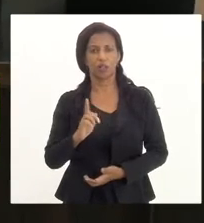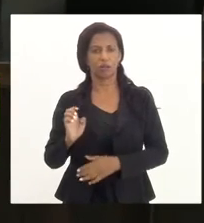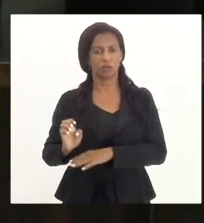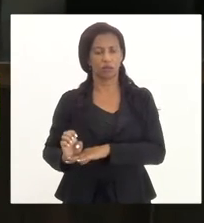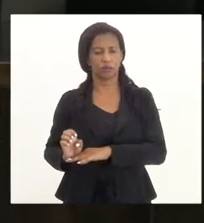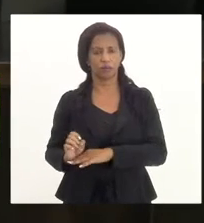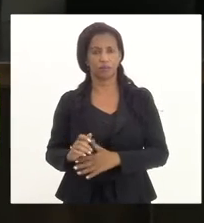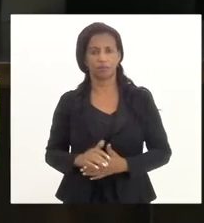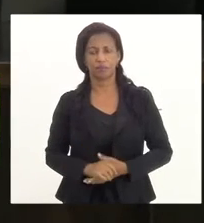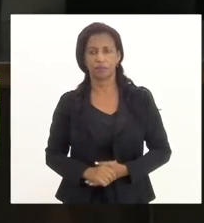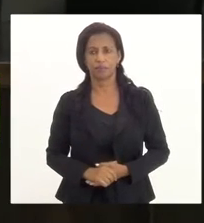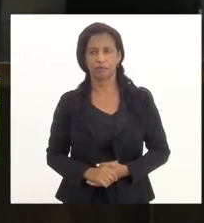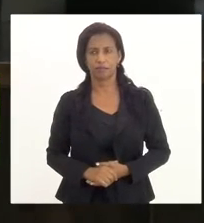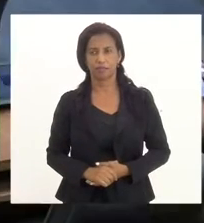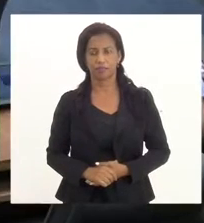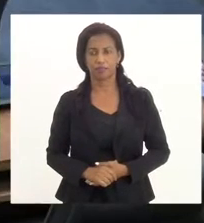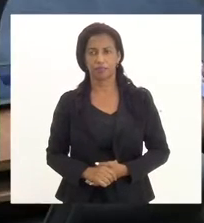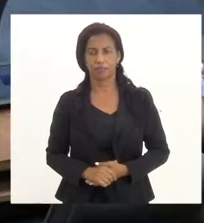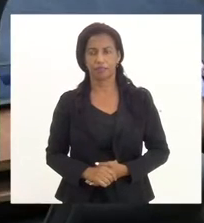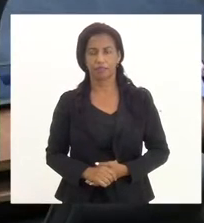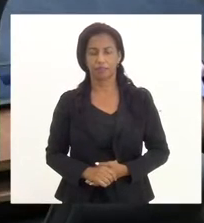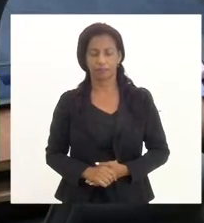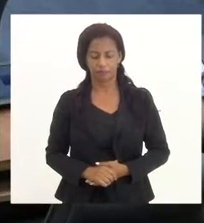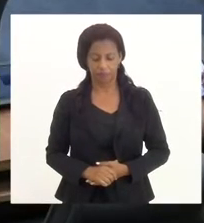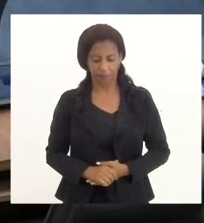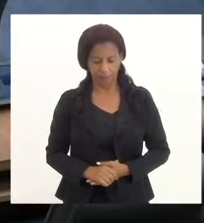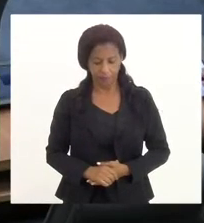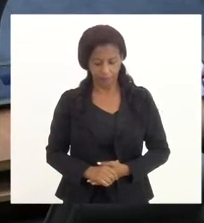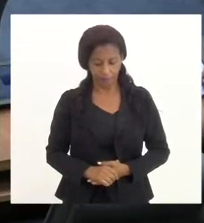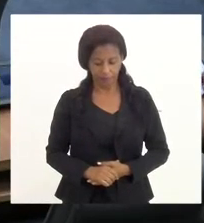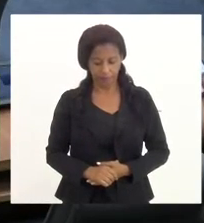de Janeiro E aí